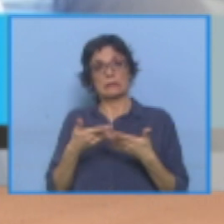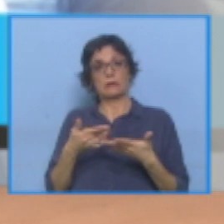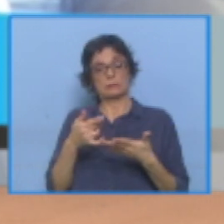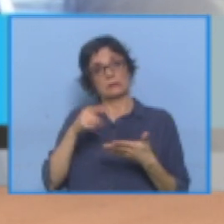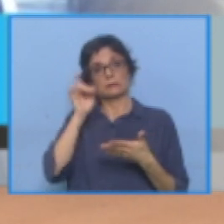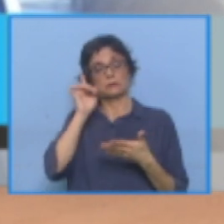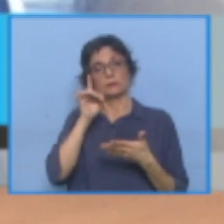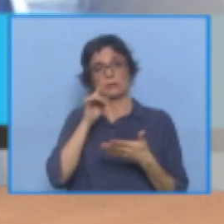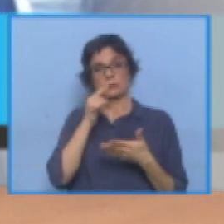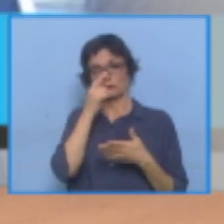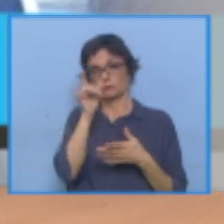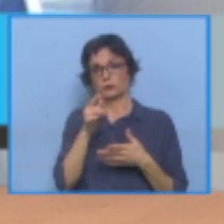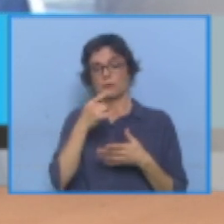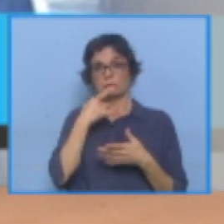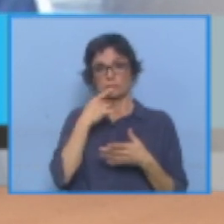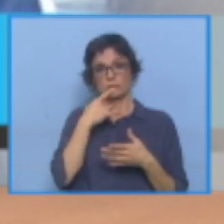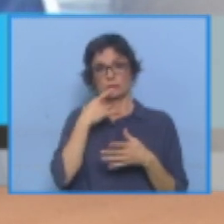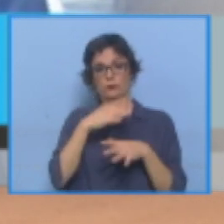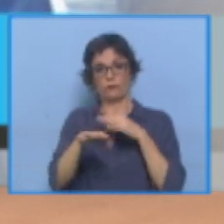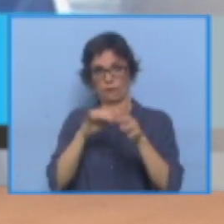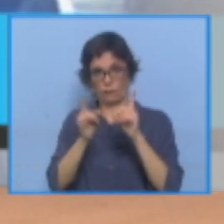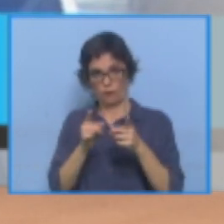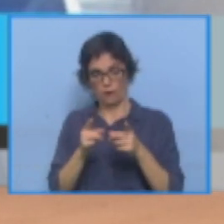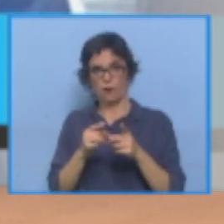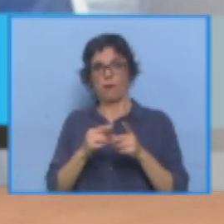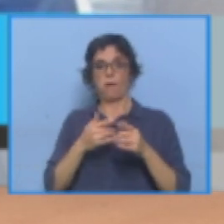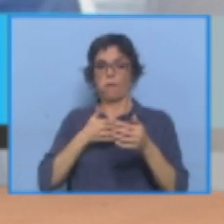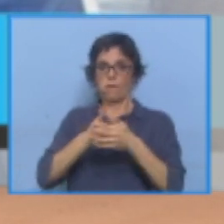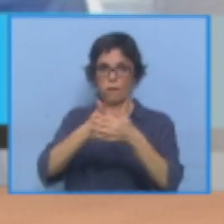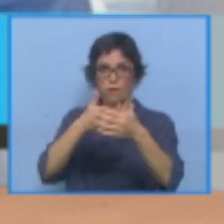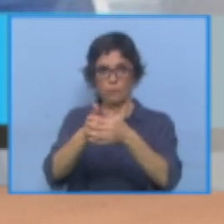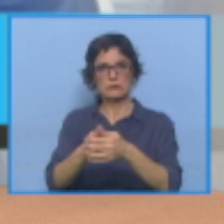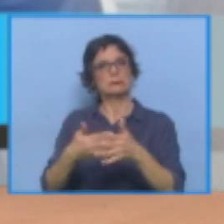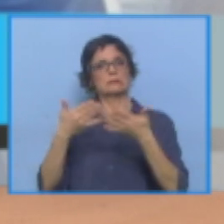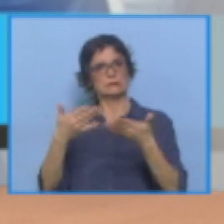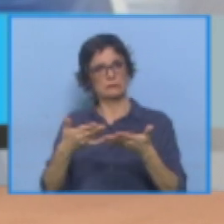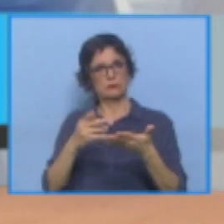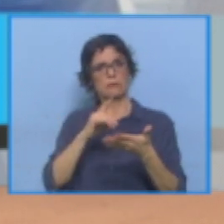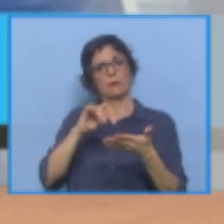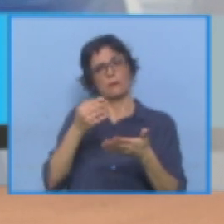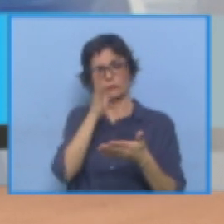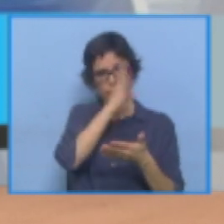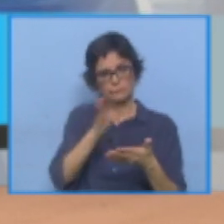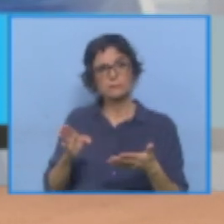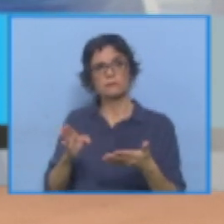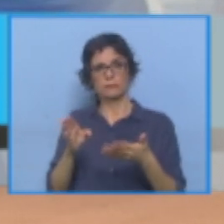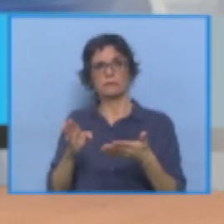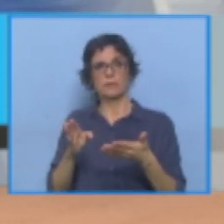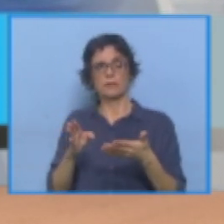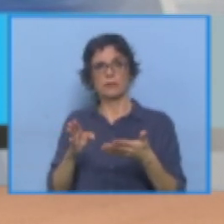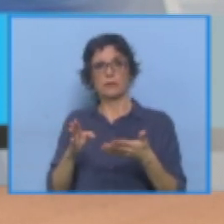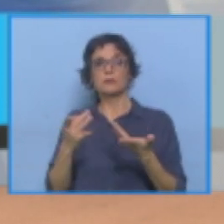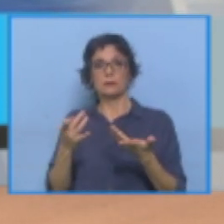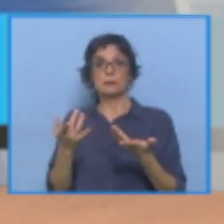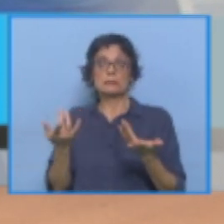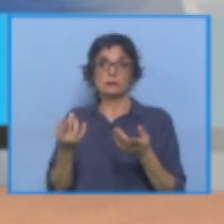tem de fazer, quais são os procedimentos e os protocolos e a partir daí que eles se cumpram no terreno. Mas, em última instância, tudo isto